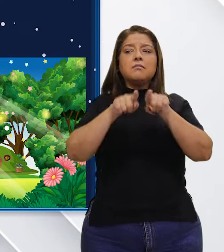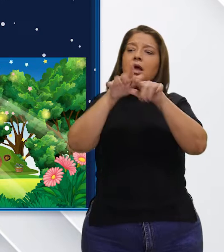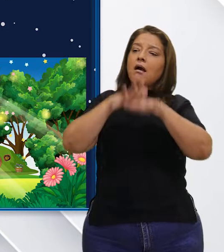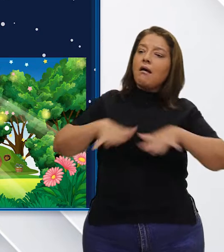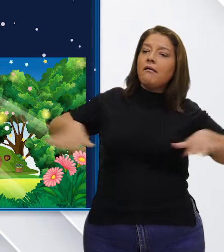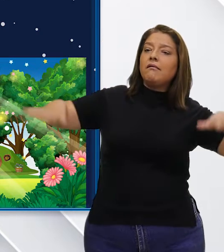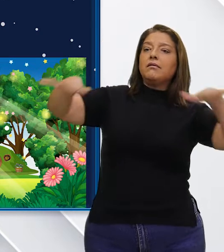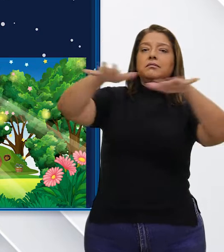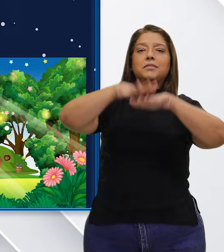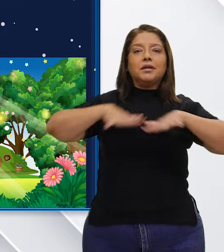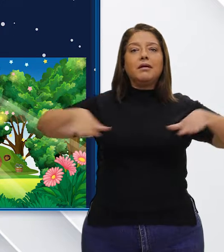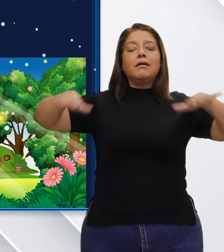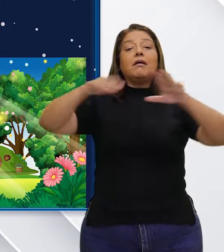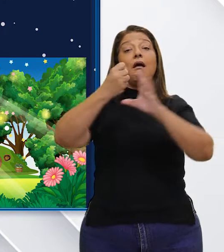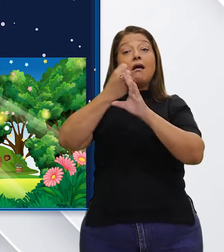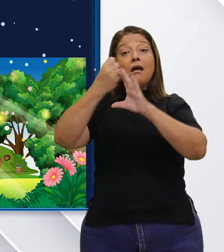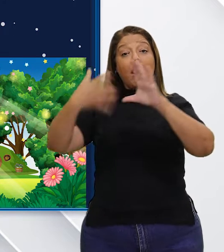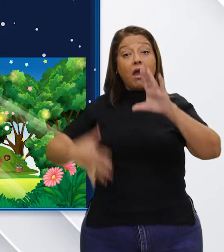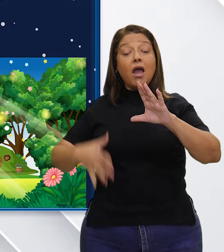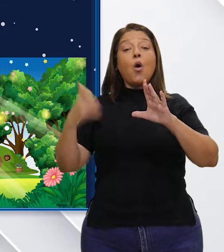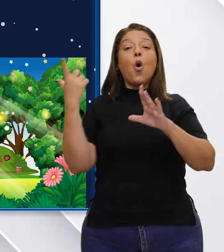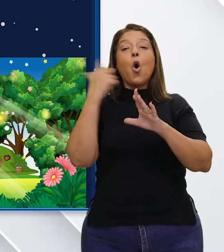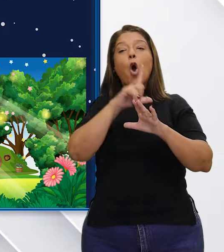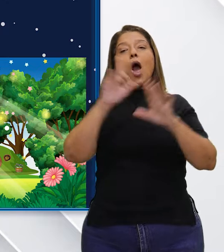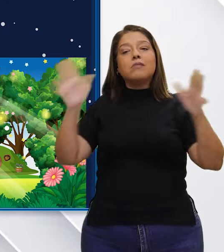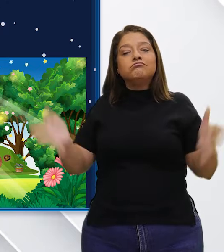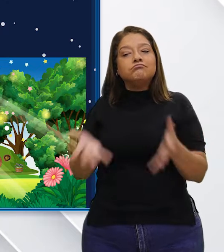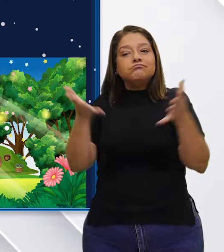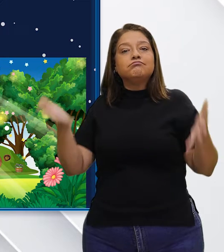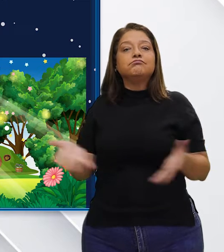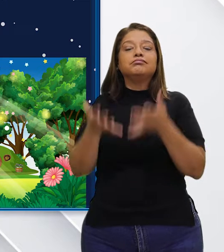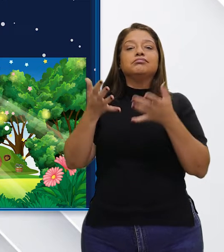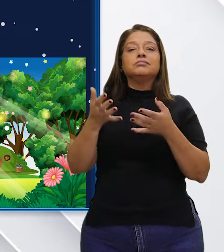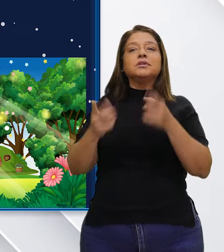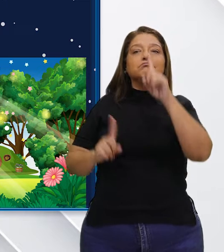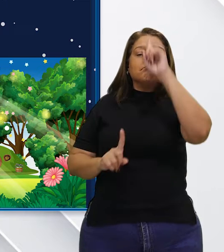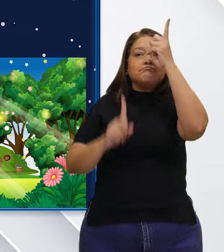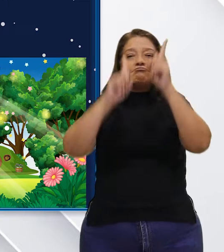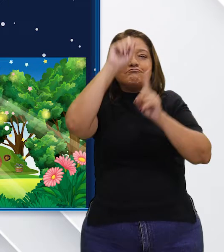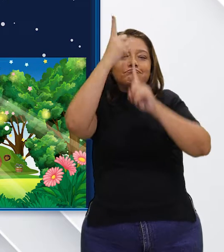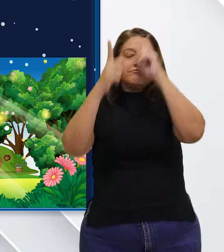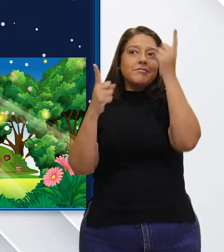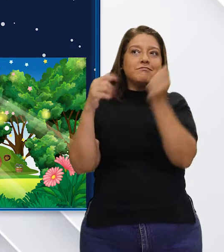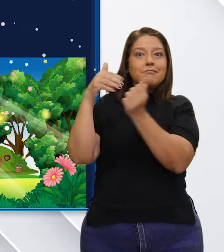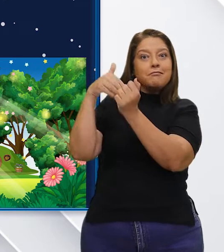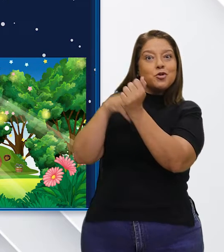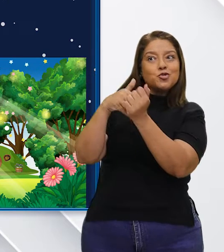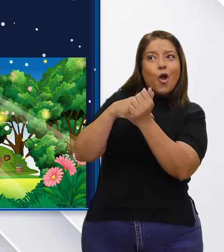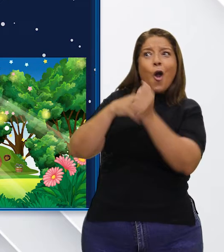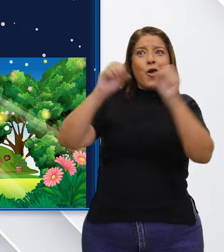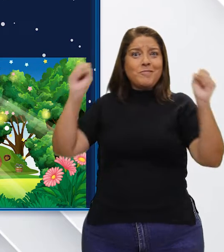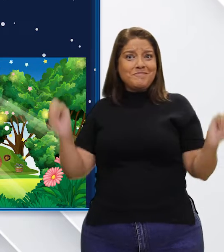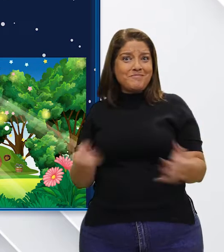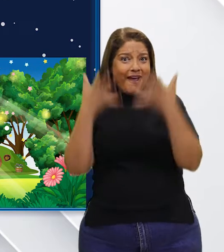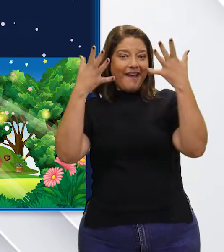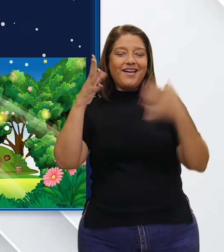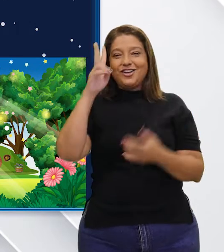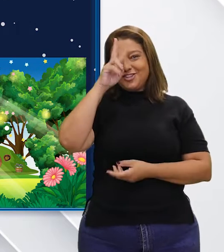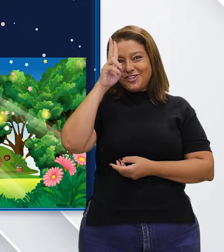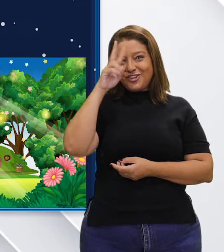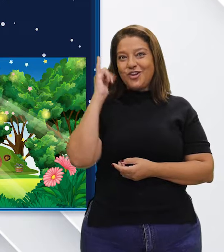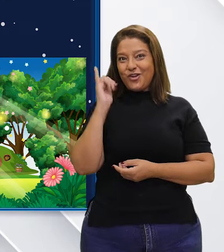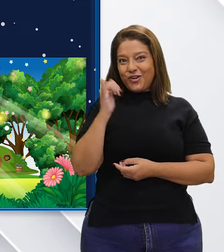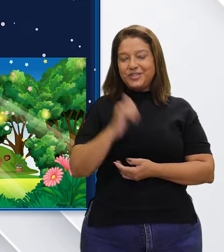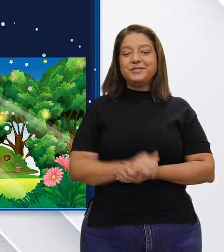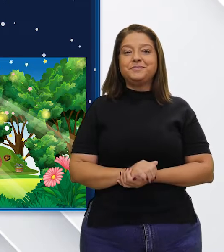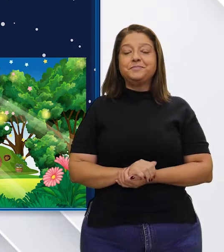ambientes característicos que contribuem para criar a atmosfera misteriosa e fantástica da